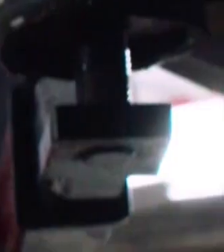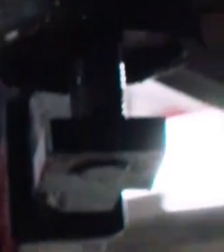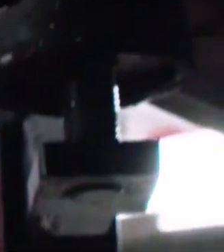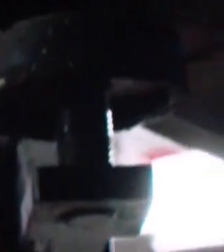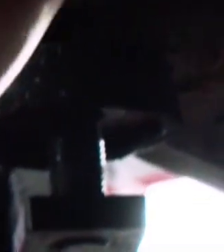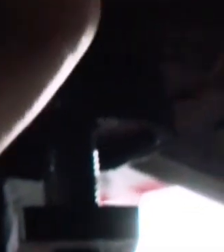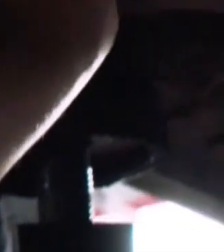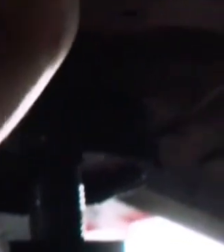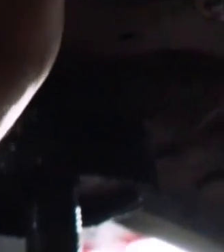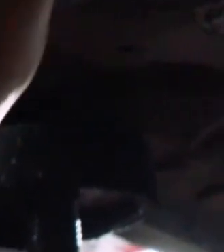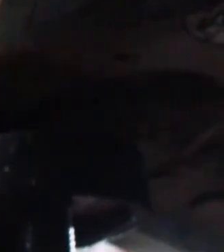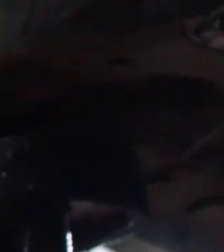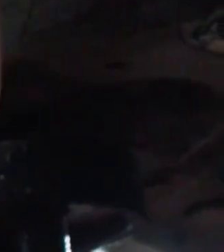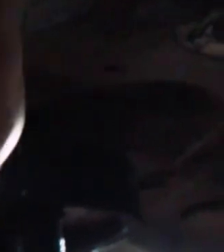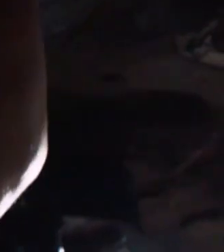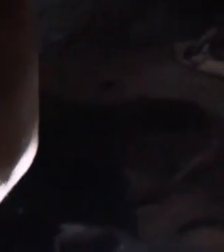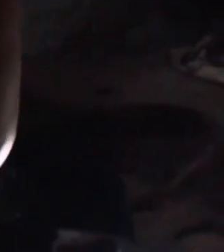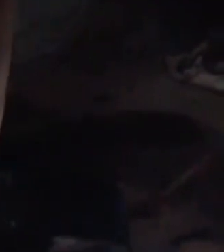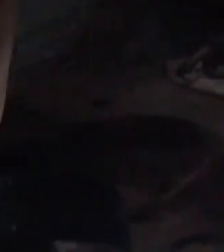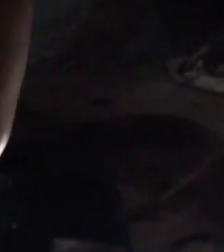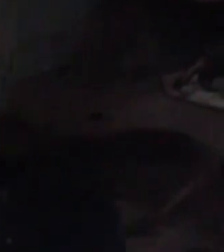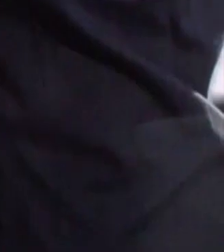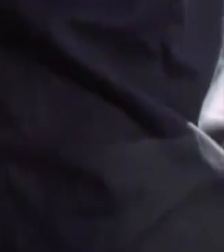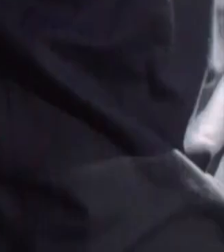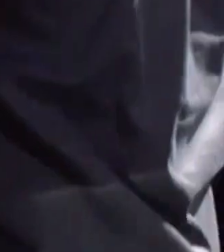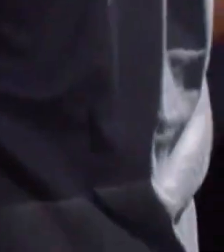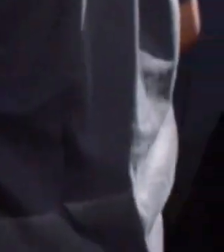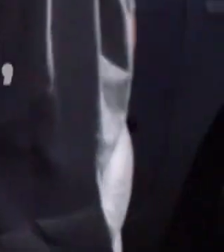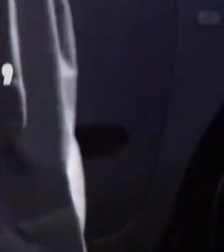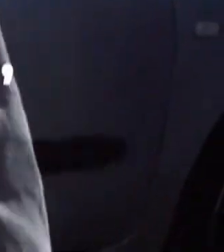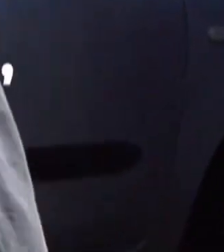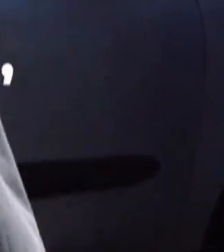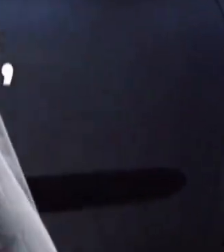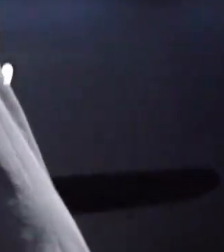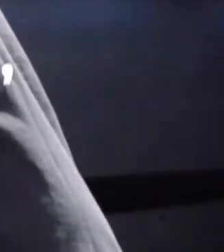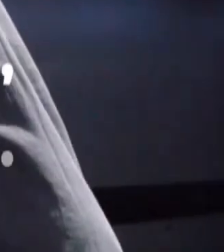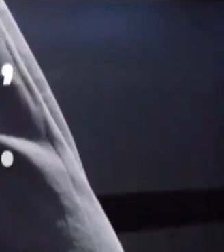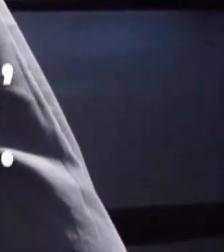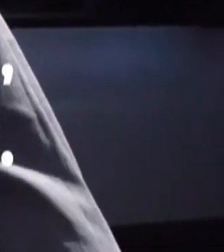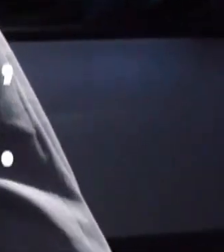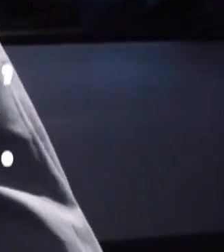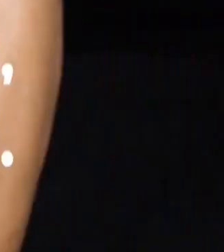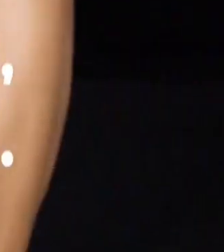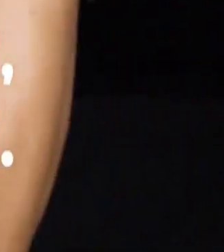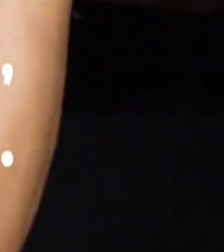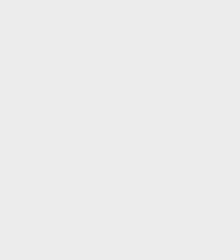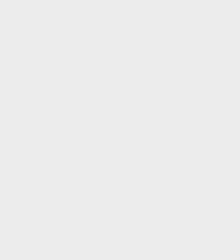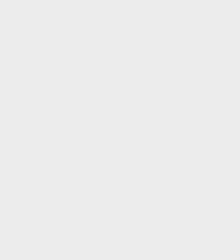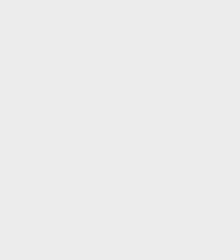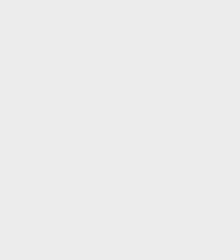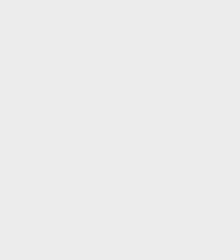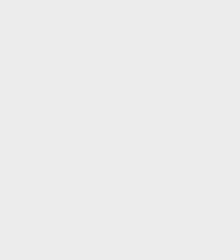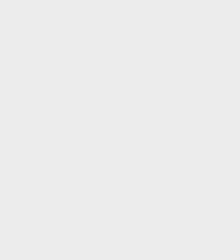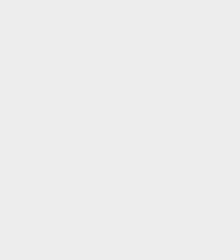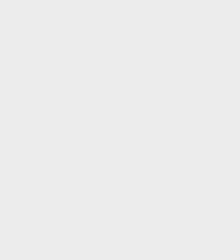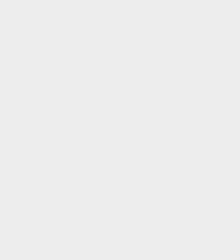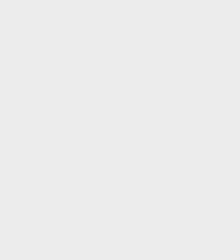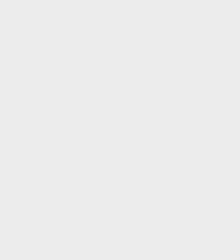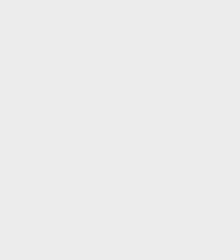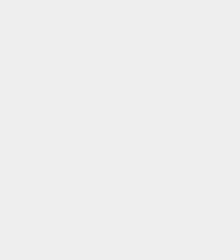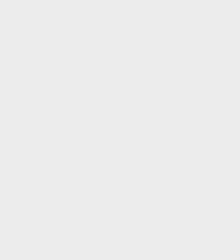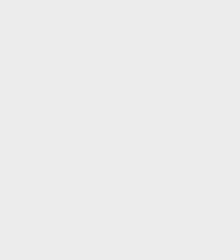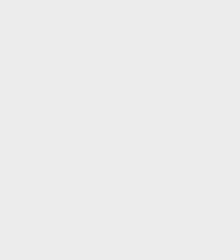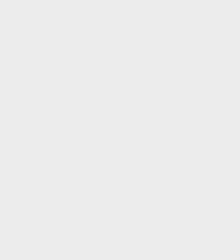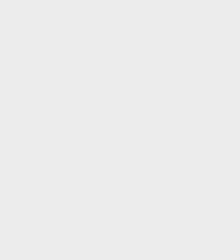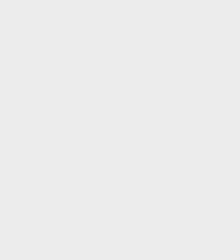ainda. Lembre-se, a diferença entre sonhar e vencer está na atitude. TV Alese,